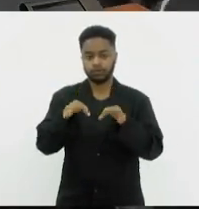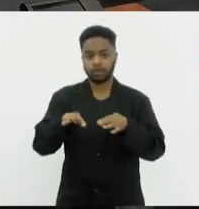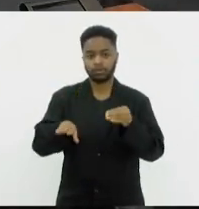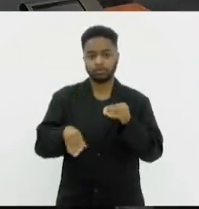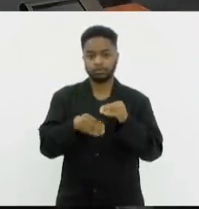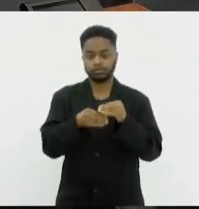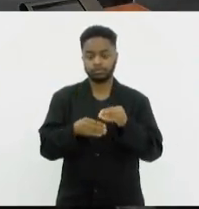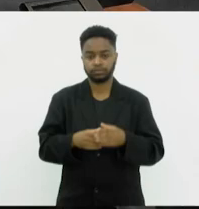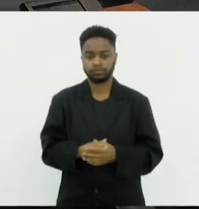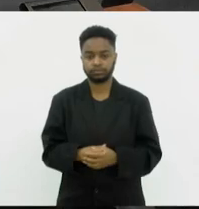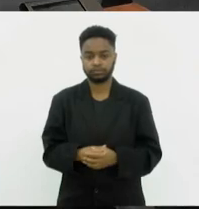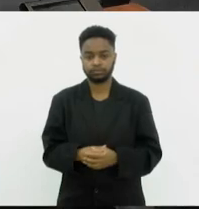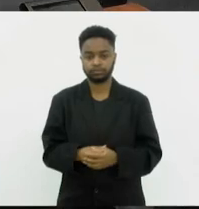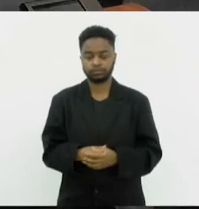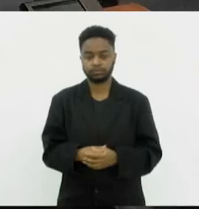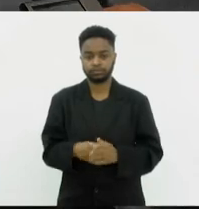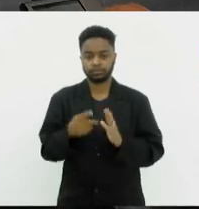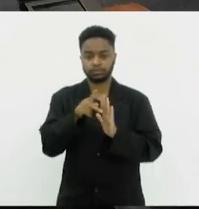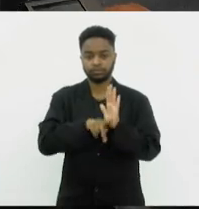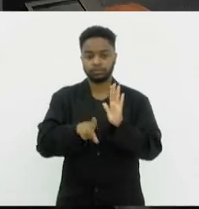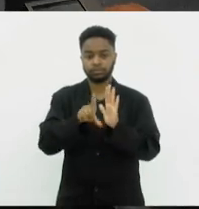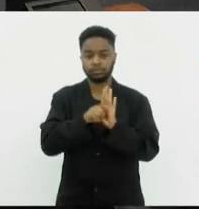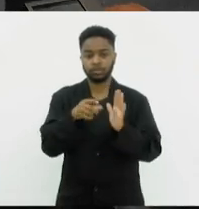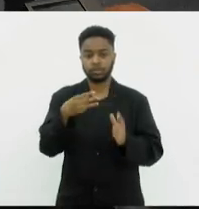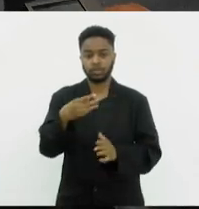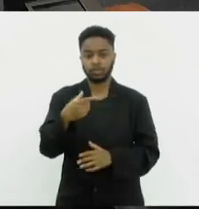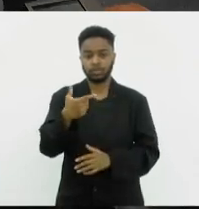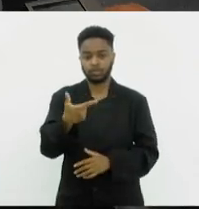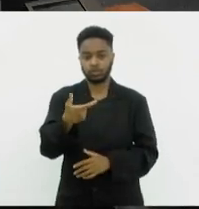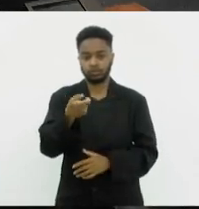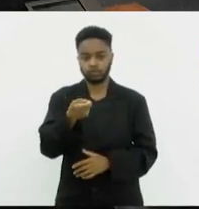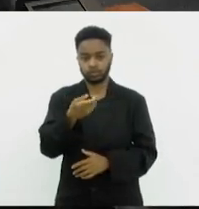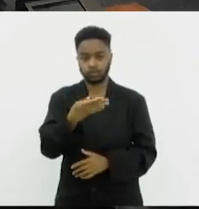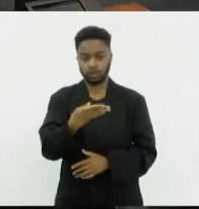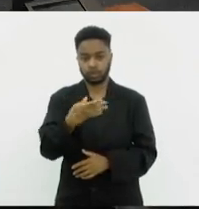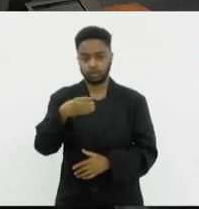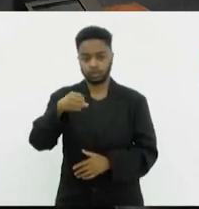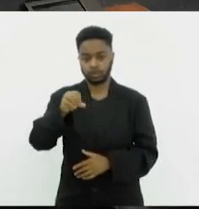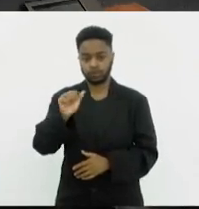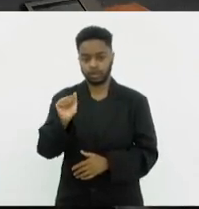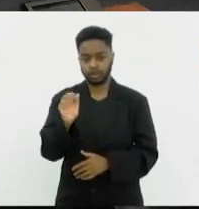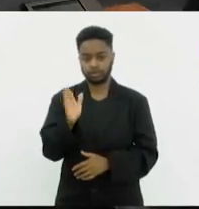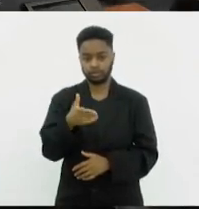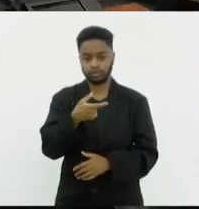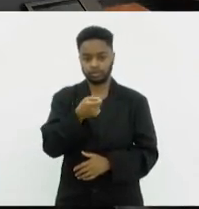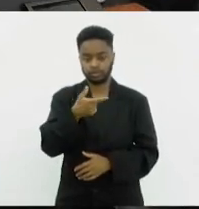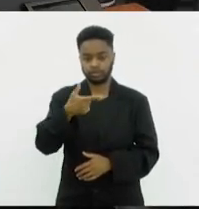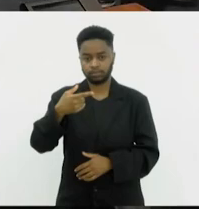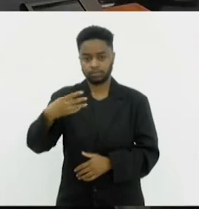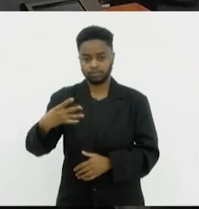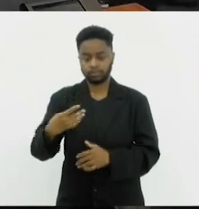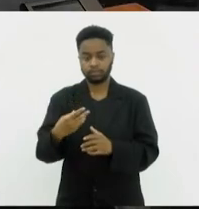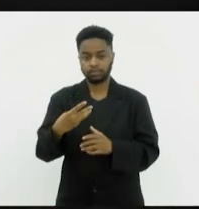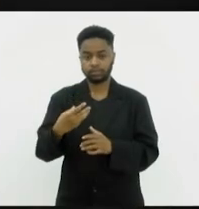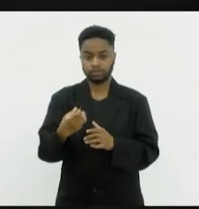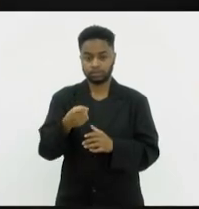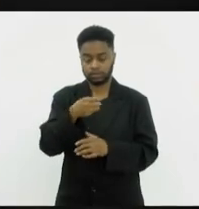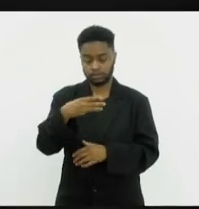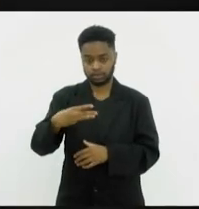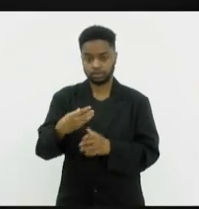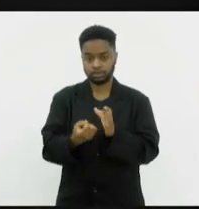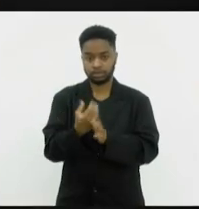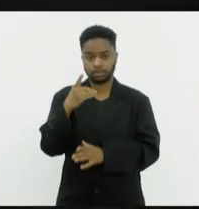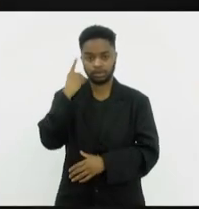emendada, projeto de lei número 2049-A de 2023, de autoria do deputado Átila Nunes, que altera a